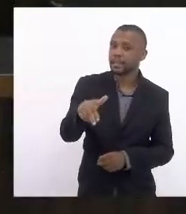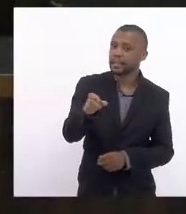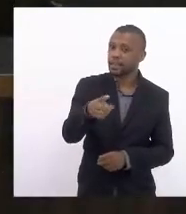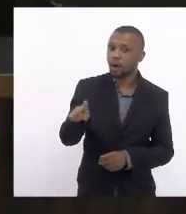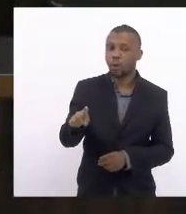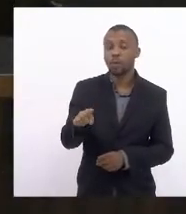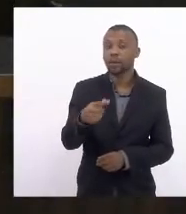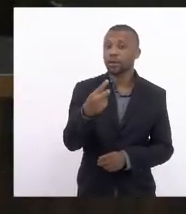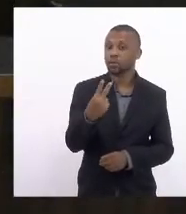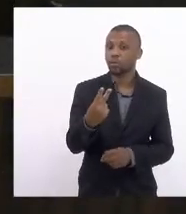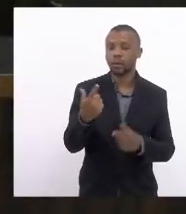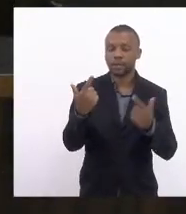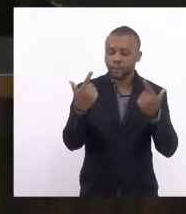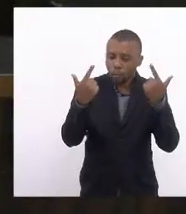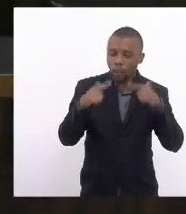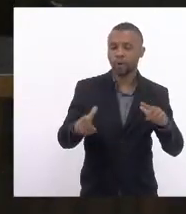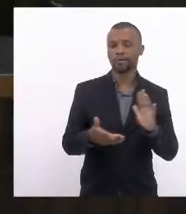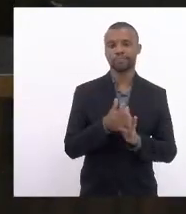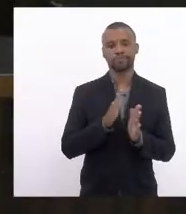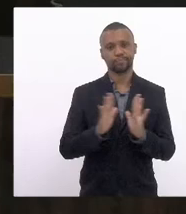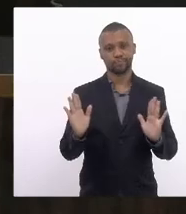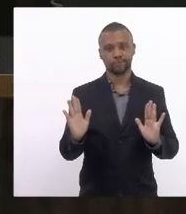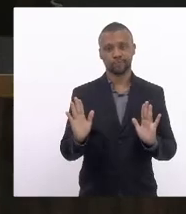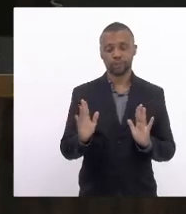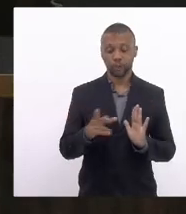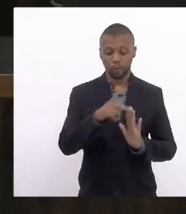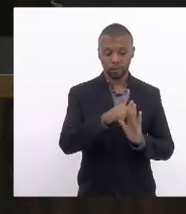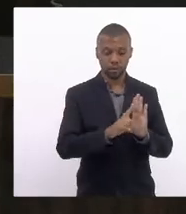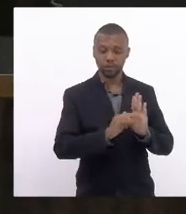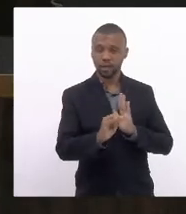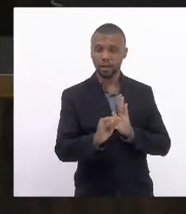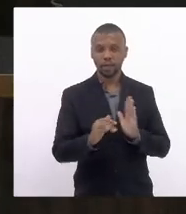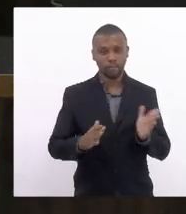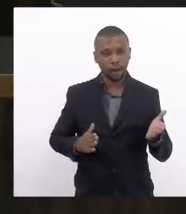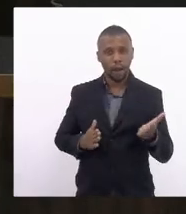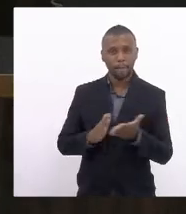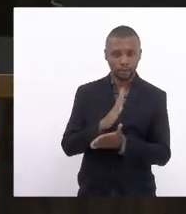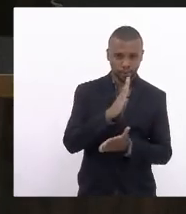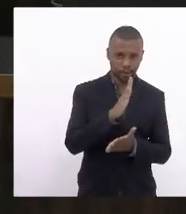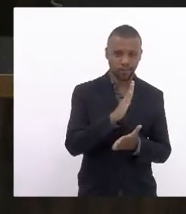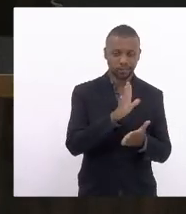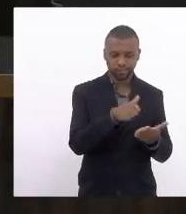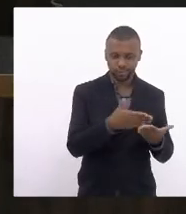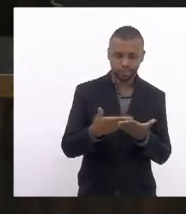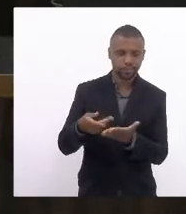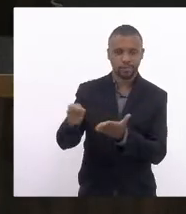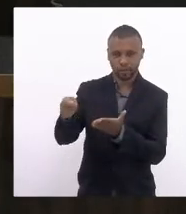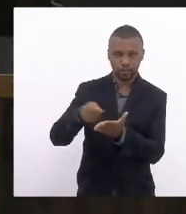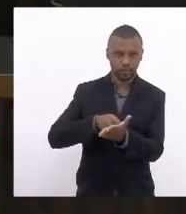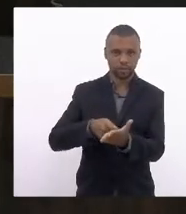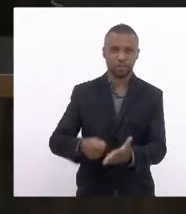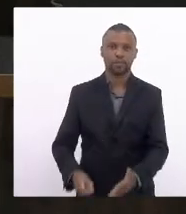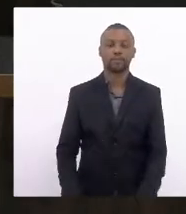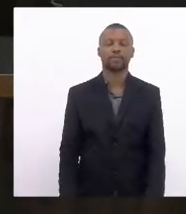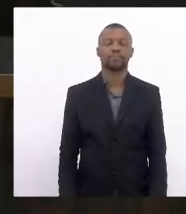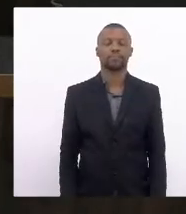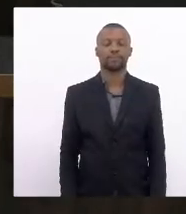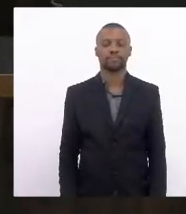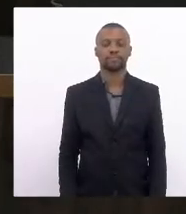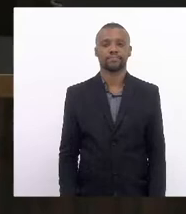abstenções. O projeto foi aprovado. Vai autógrafo.